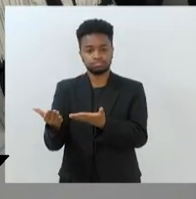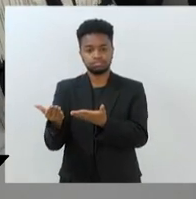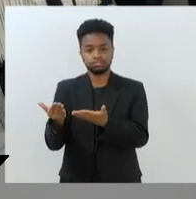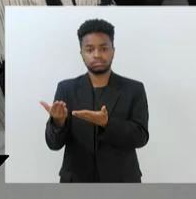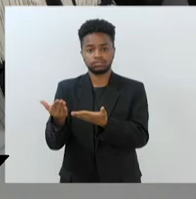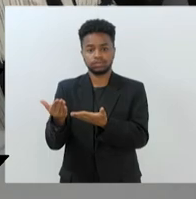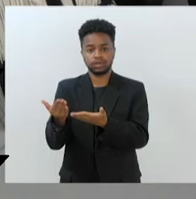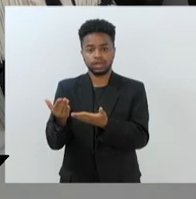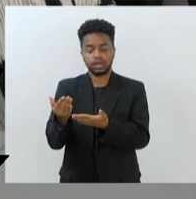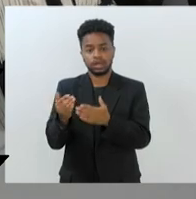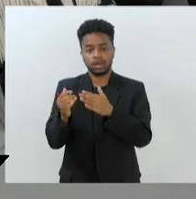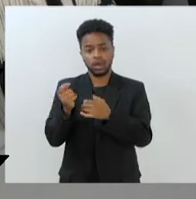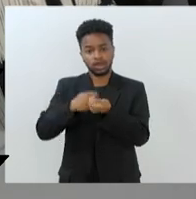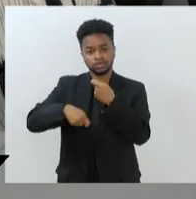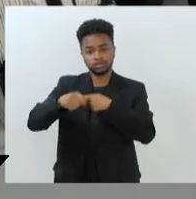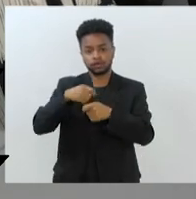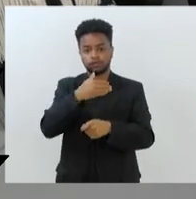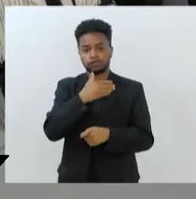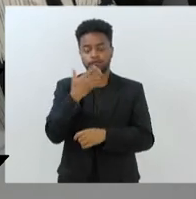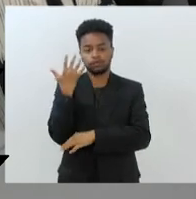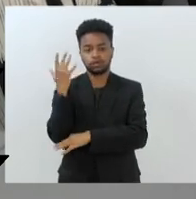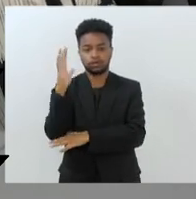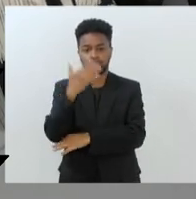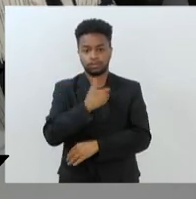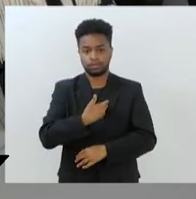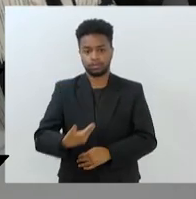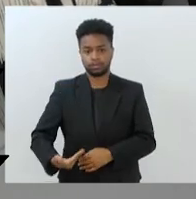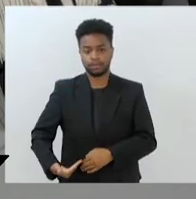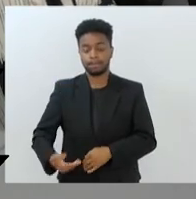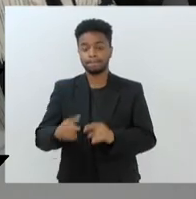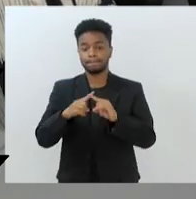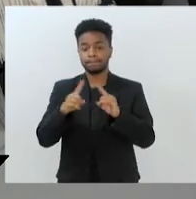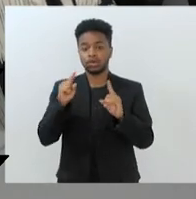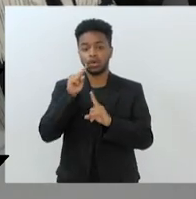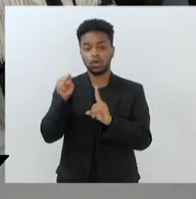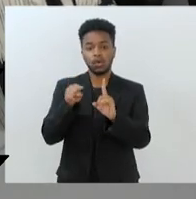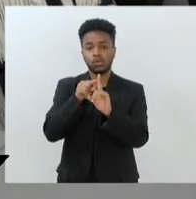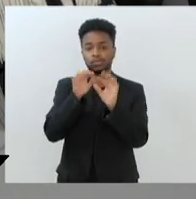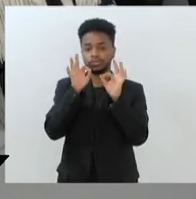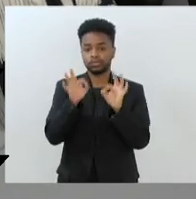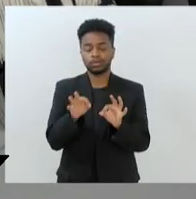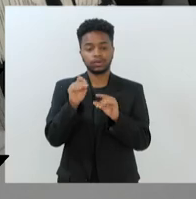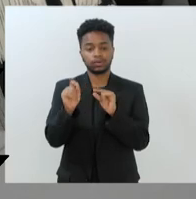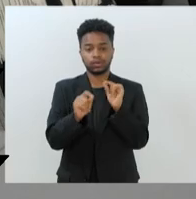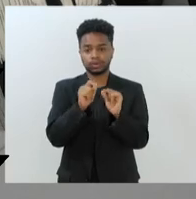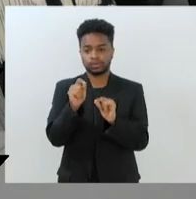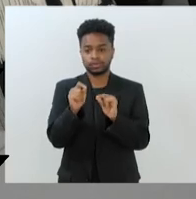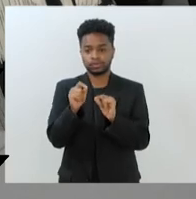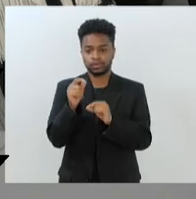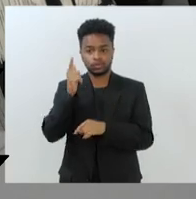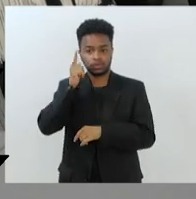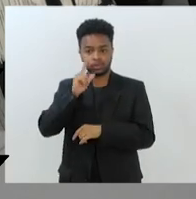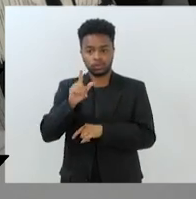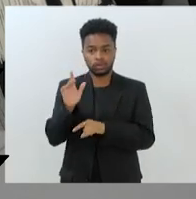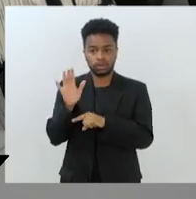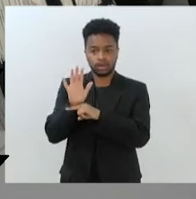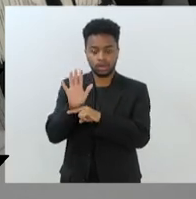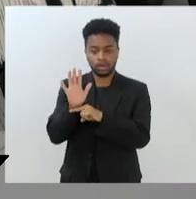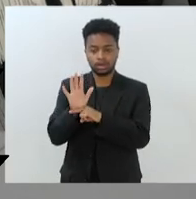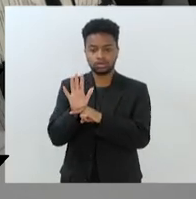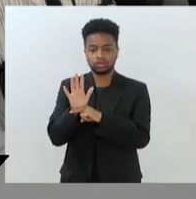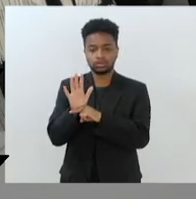concessão das florestas públicas. A grande finalidade, deputado Carlos Mix, é contribuir com